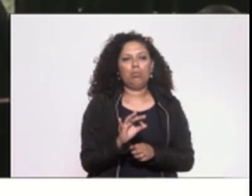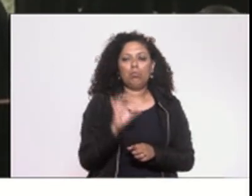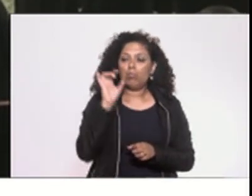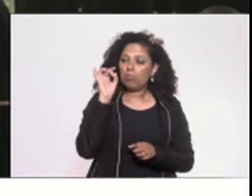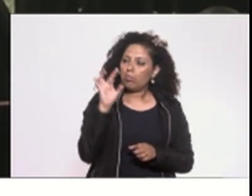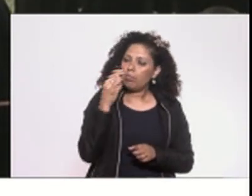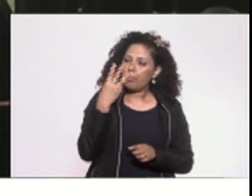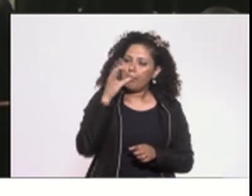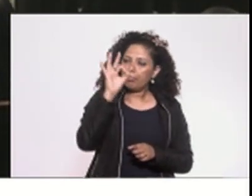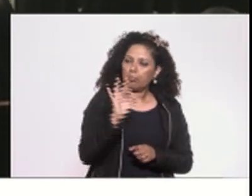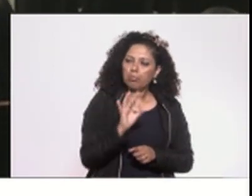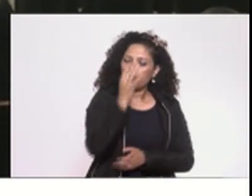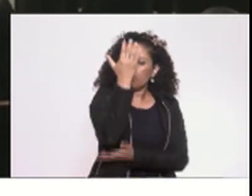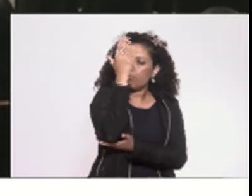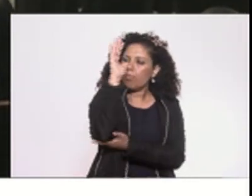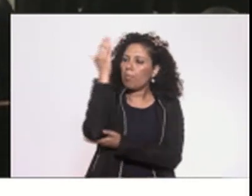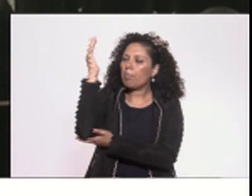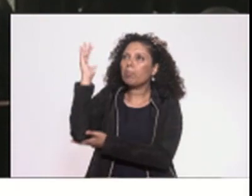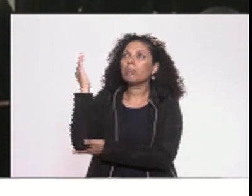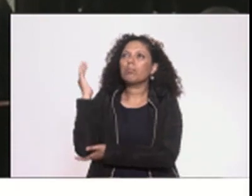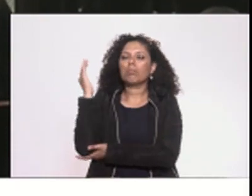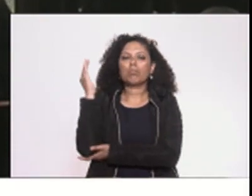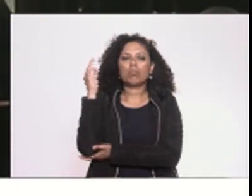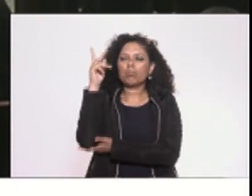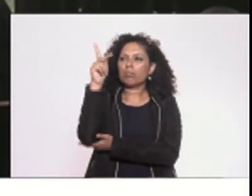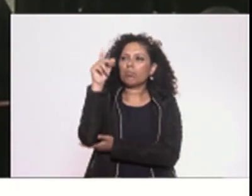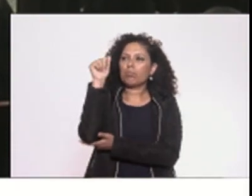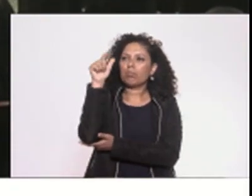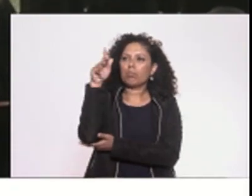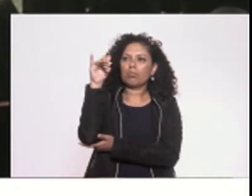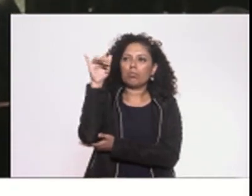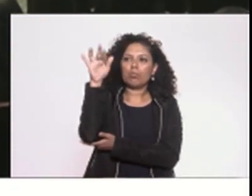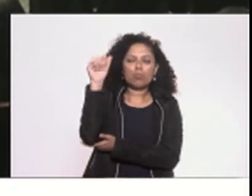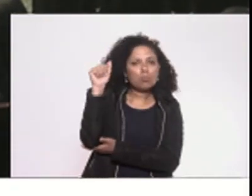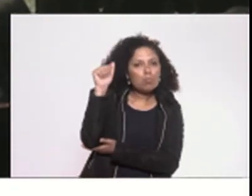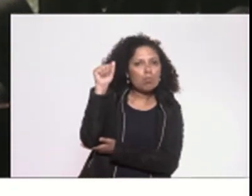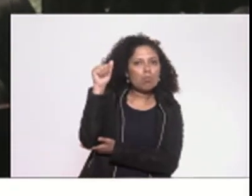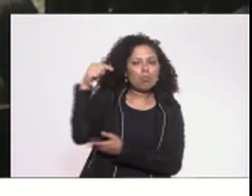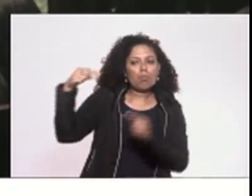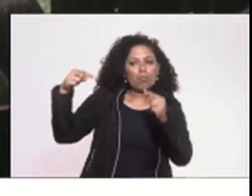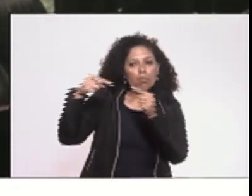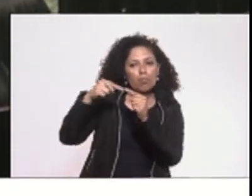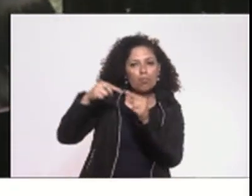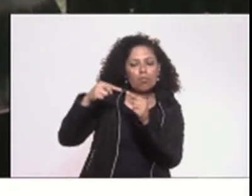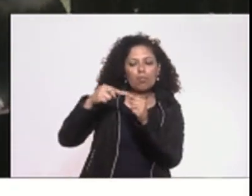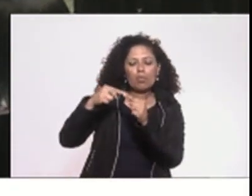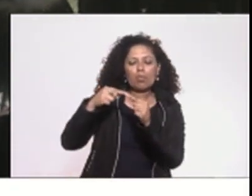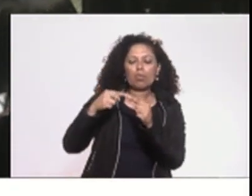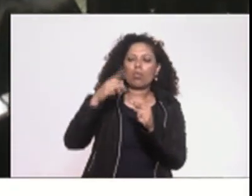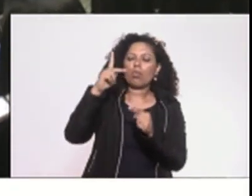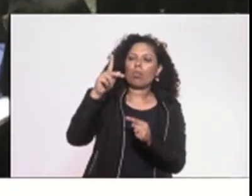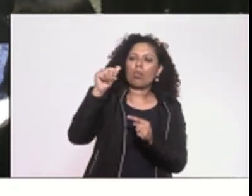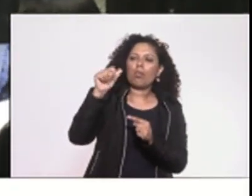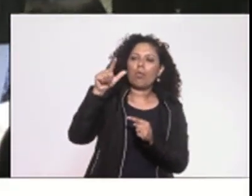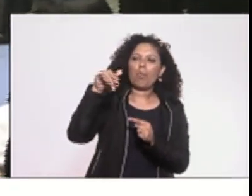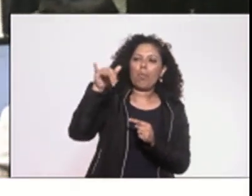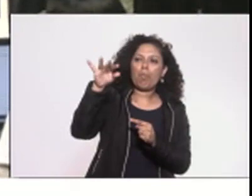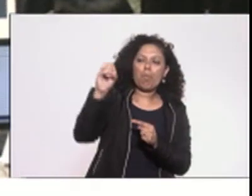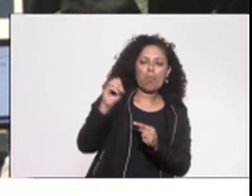de uma árvore, de uma palmeira, é utilizado para fazer o palmito. Os outros 97% são jogados